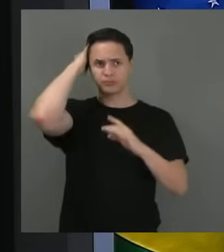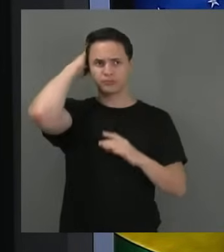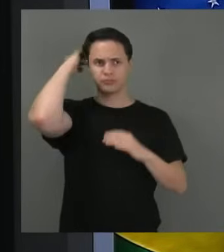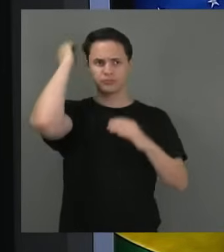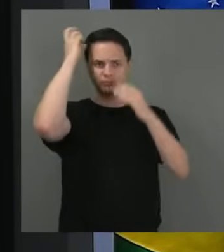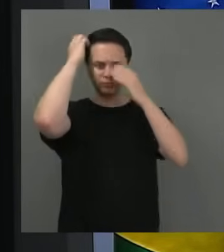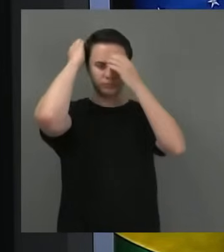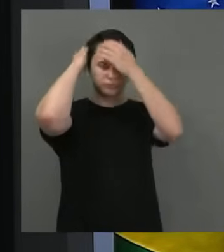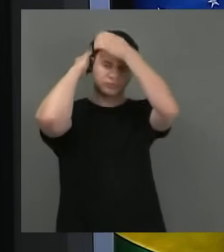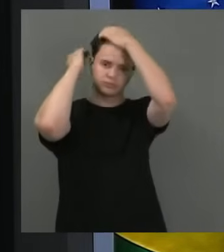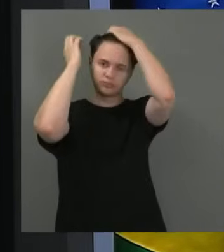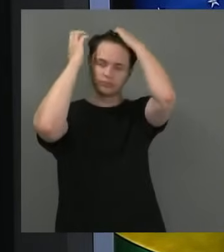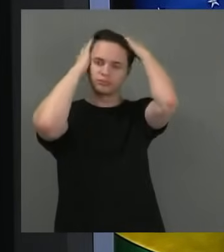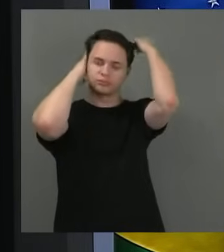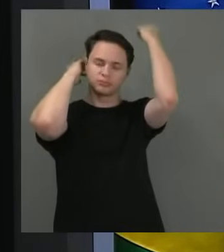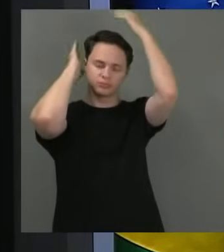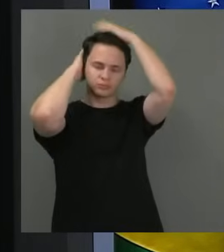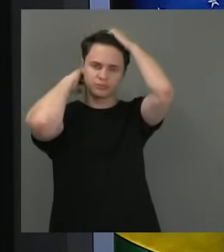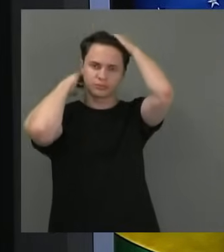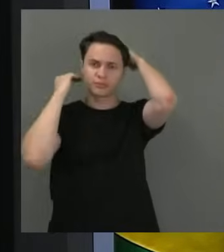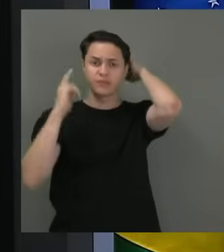Tem sangue nas mãos.